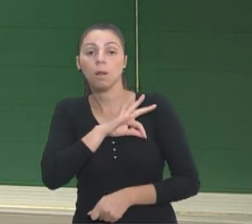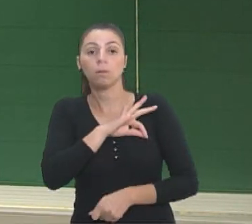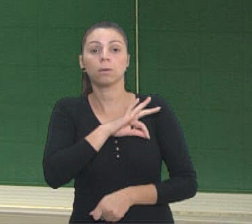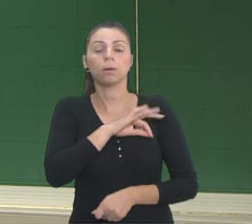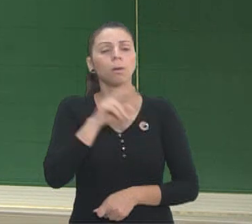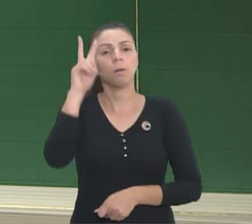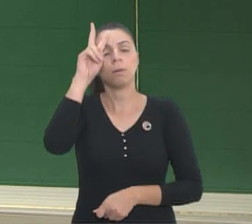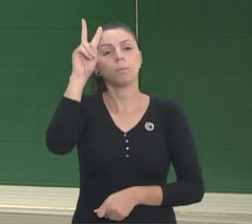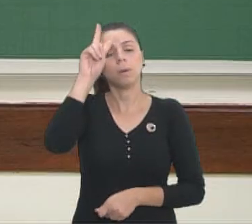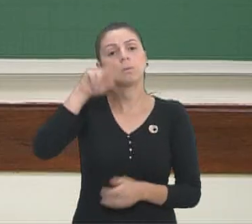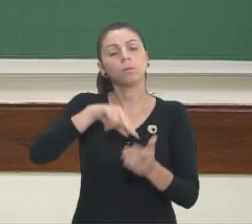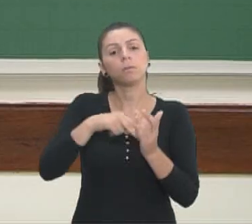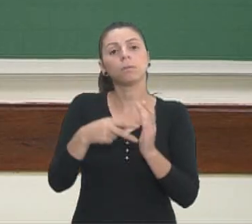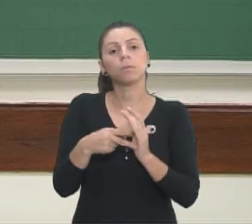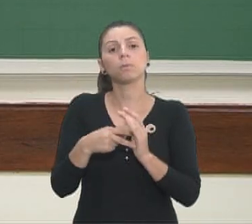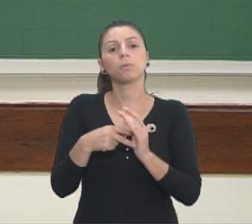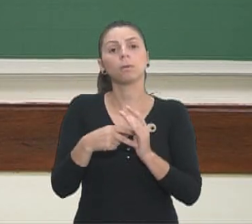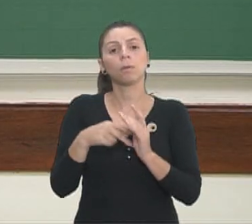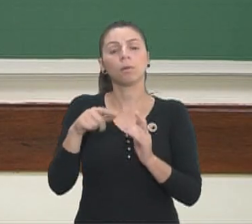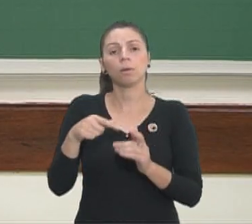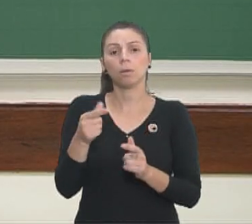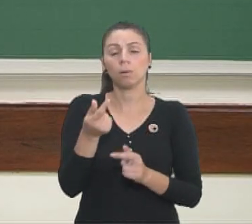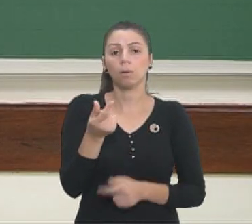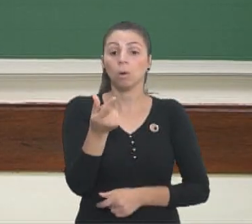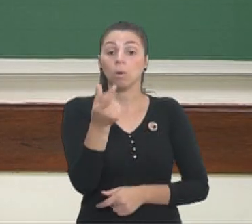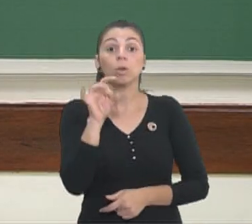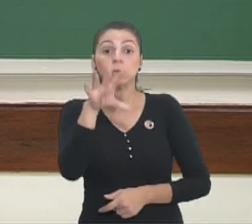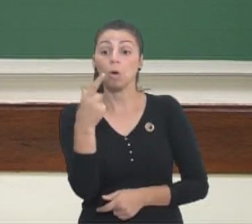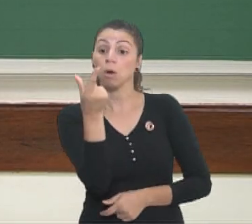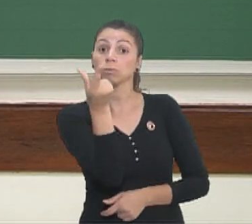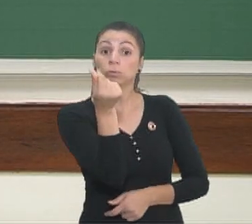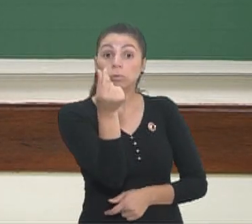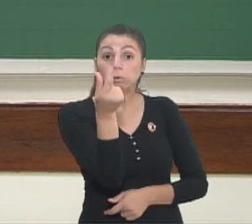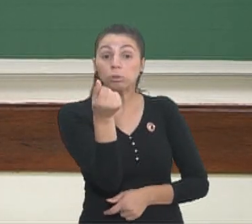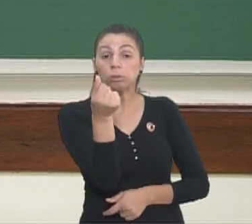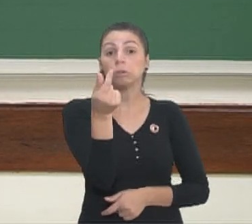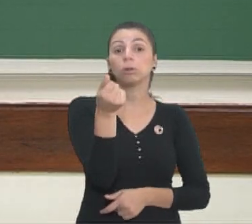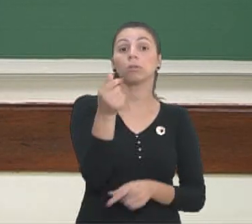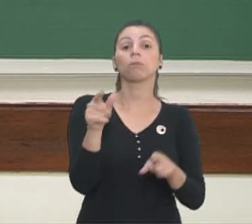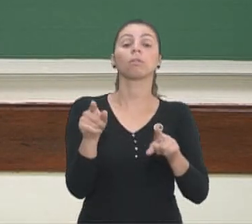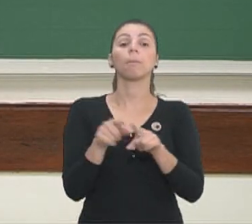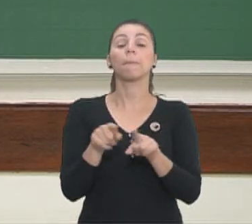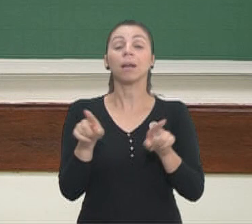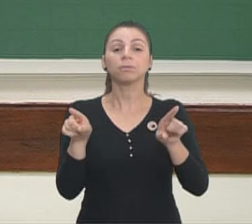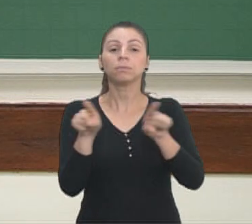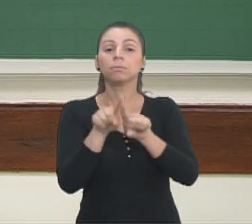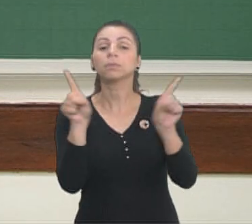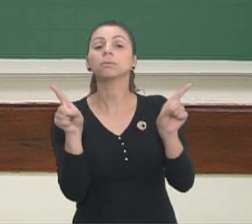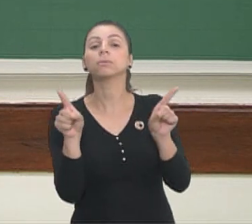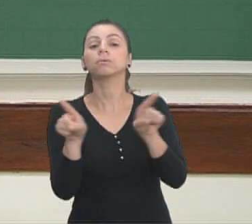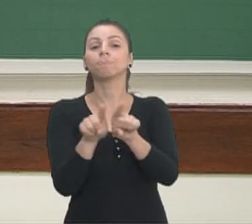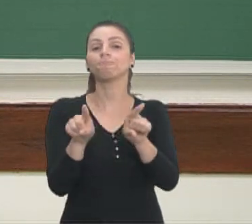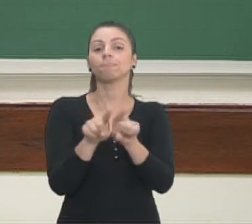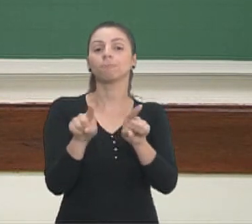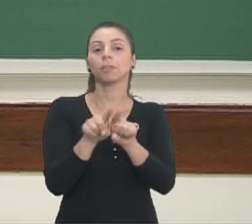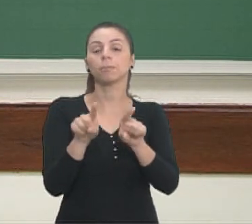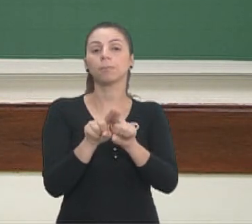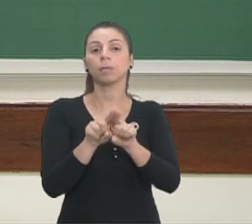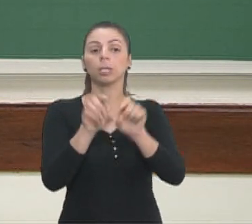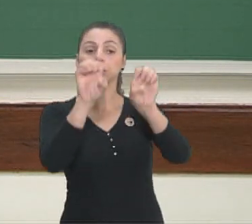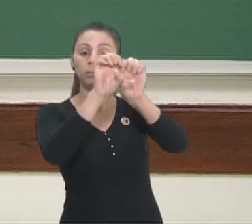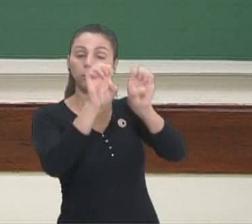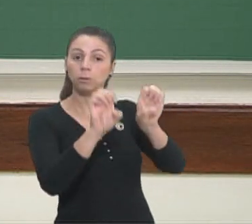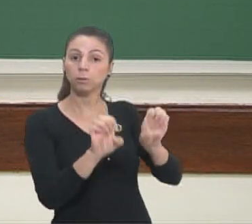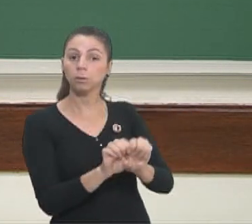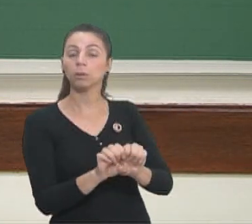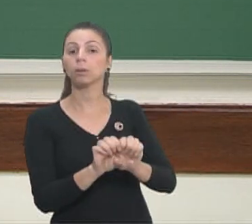per capita não é uma renda devolvida em forma de dinheiro, e sim em forma de estrutura, então com mais